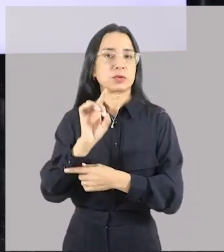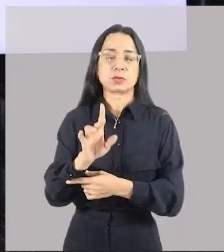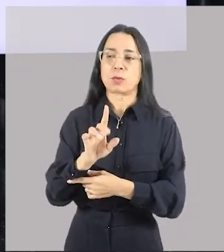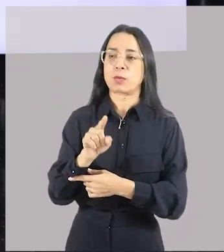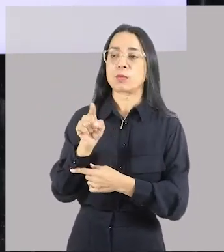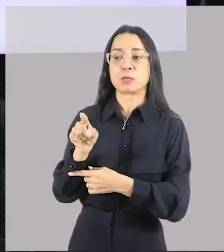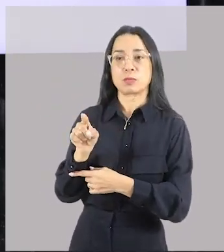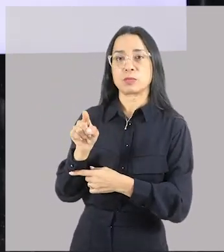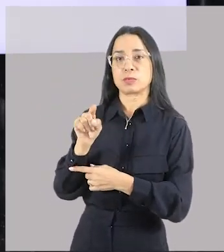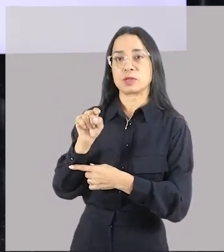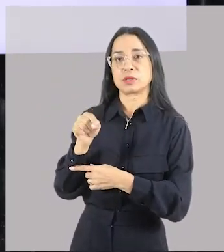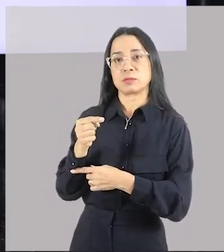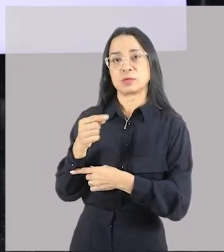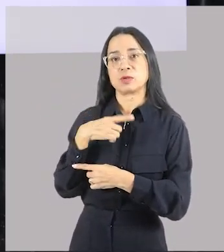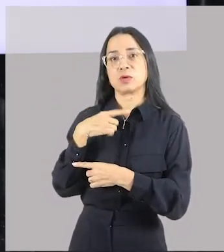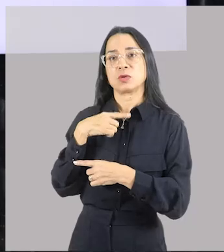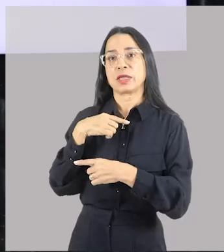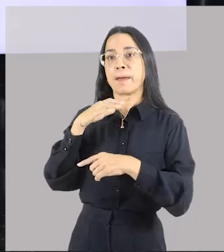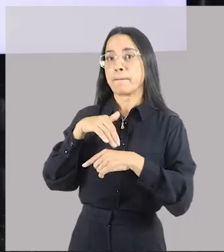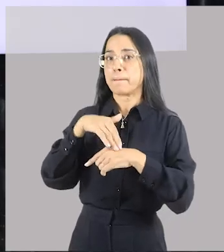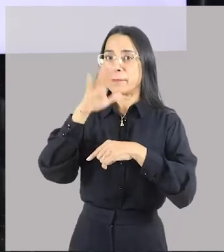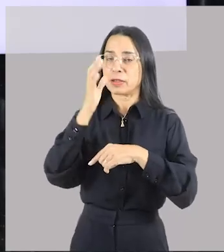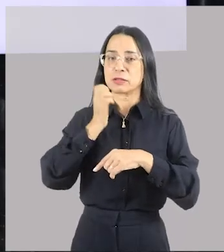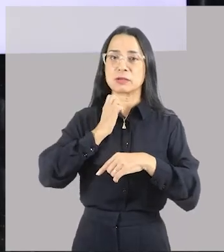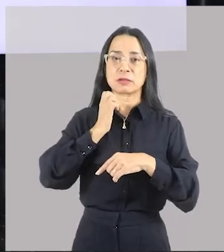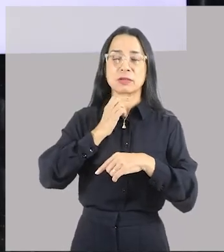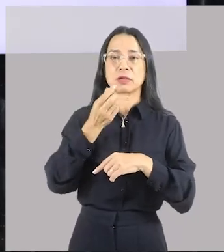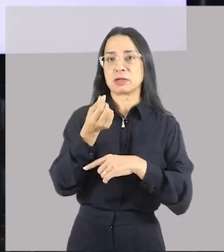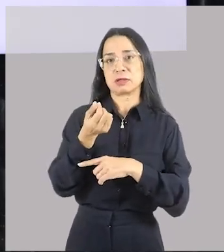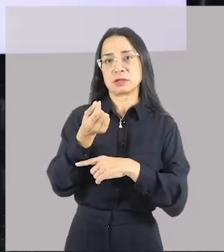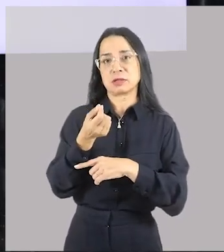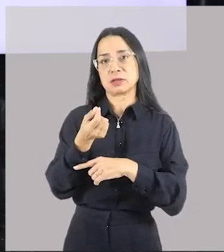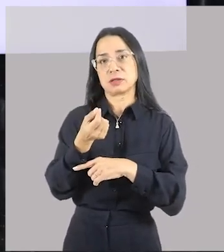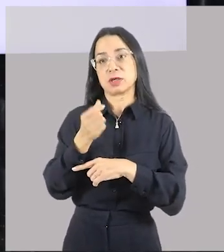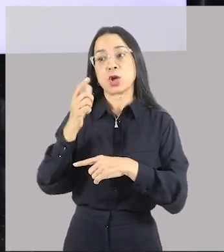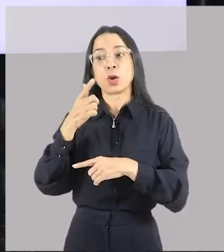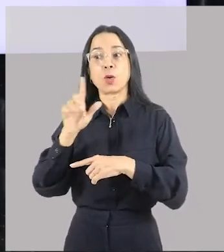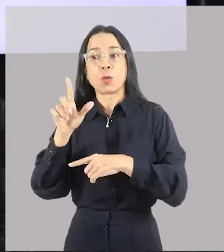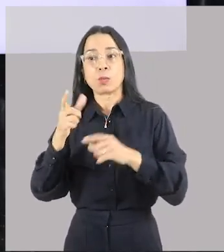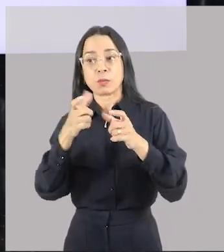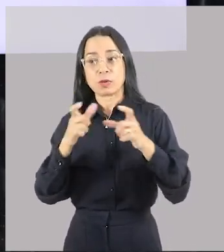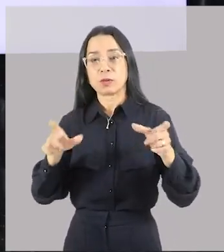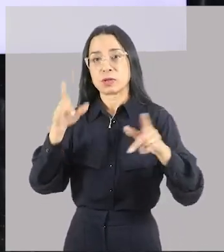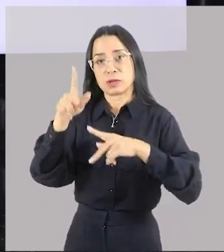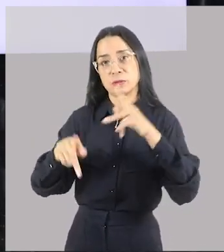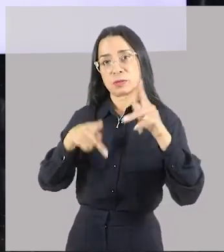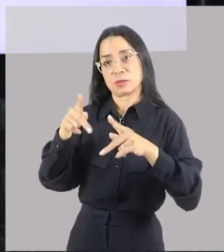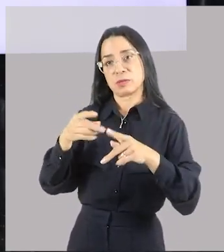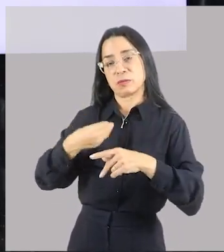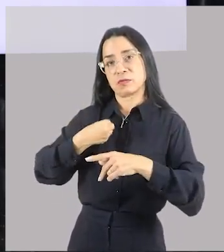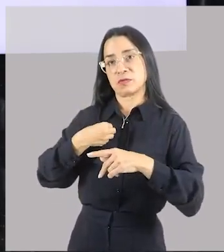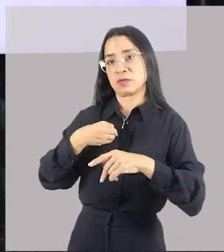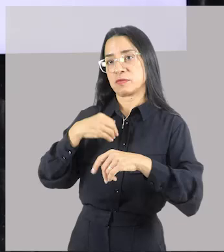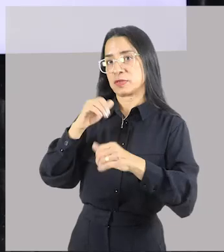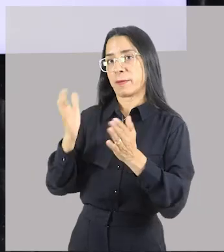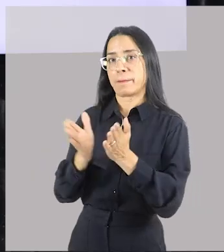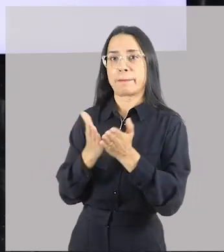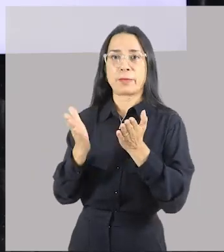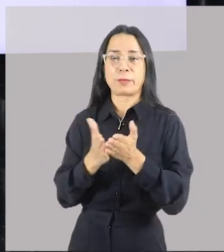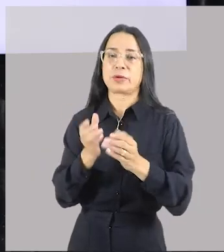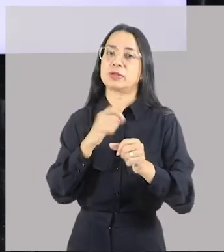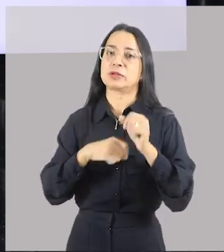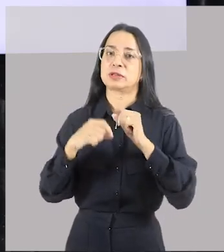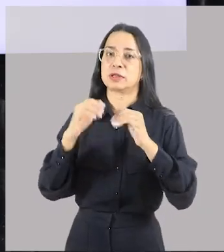1000 concentram a maior parte da riqueza e o restante dessa população vive na pobreza, você tem um índice